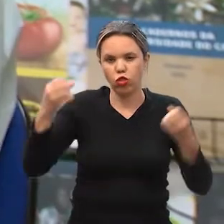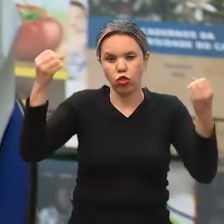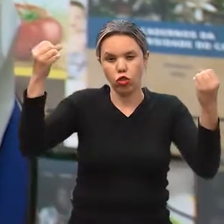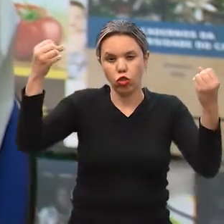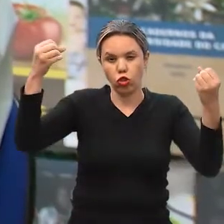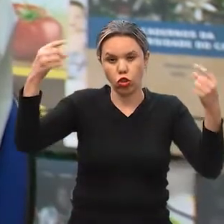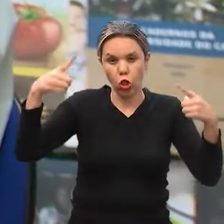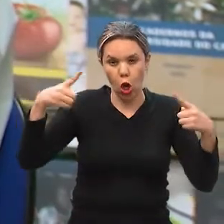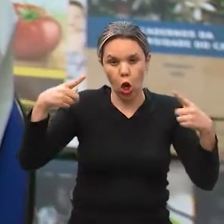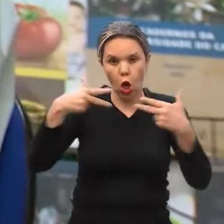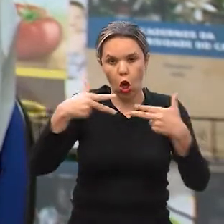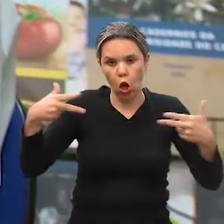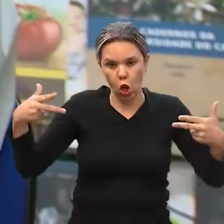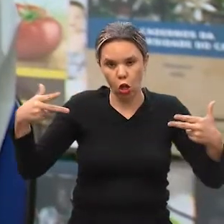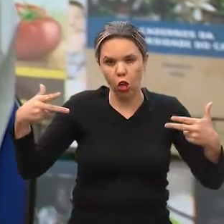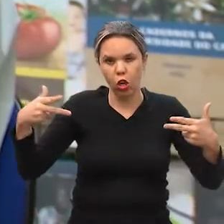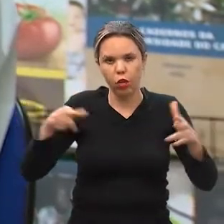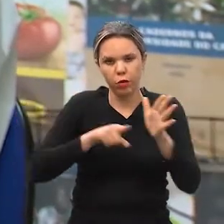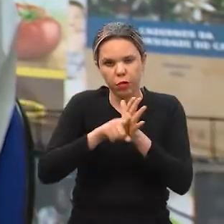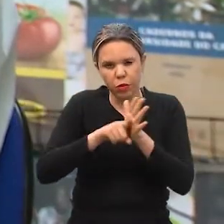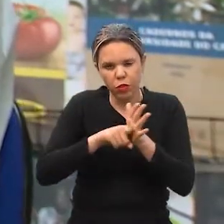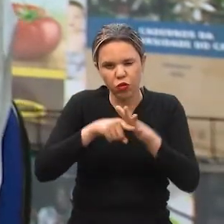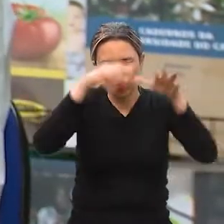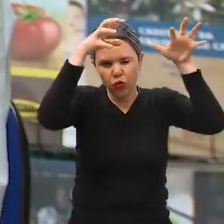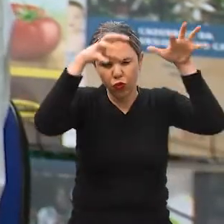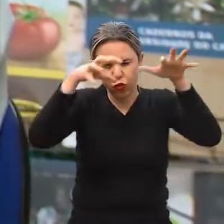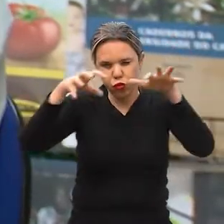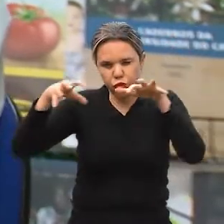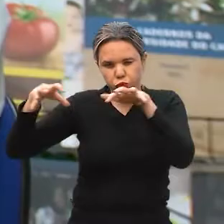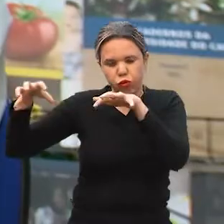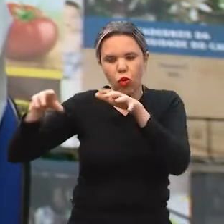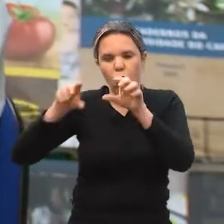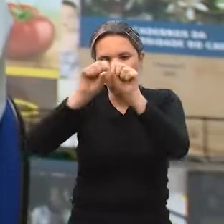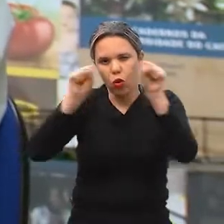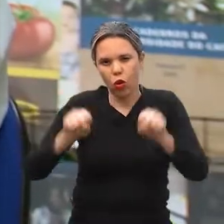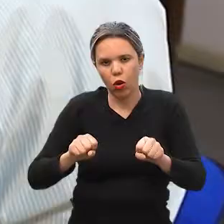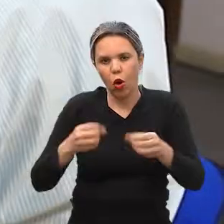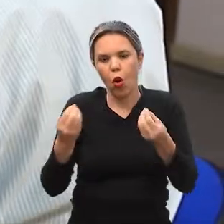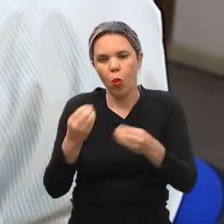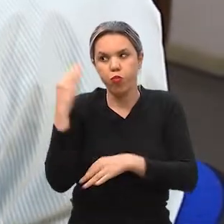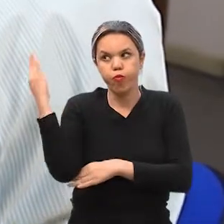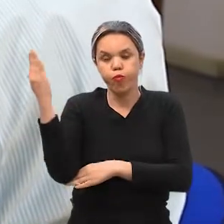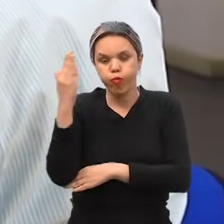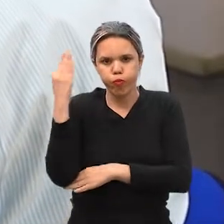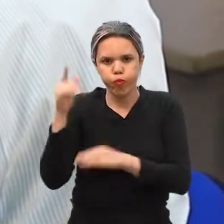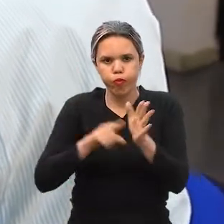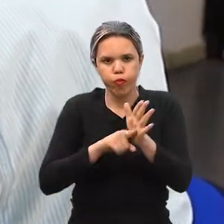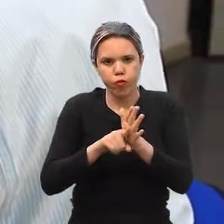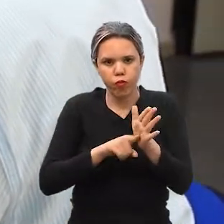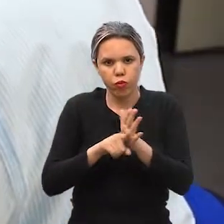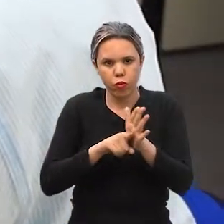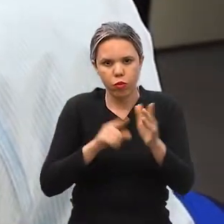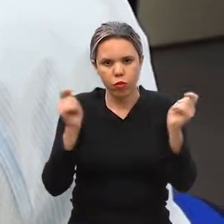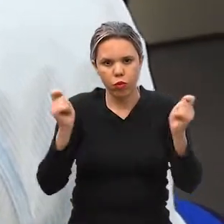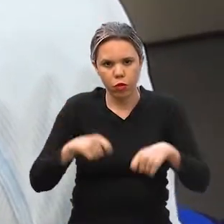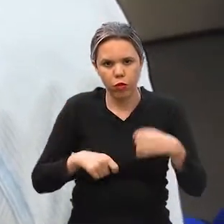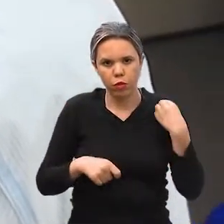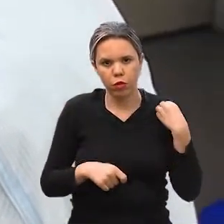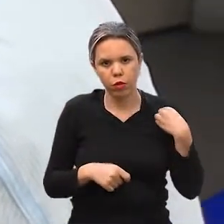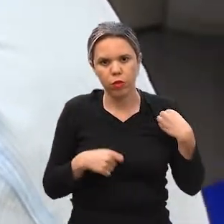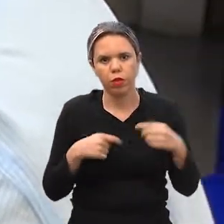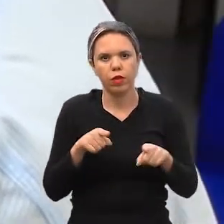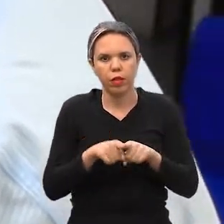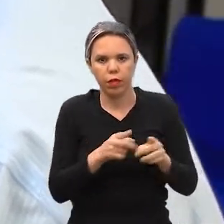todo, hidrometeorologia, que estuda o processo de chuva, climatologia, que estuda as condições de tempo